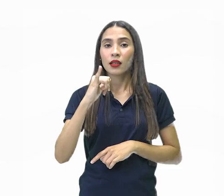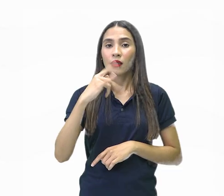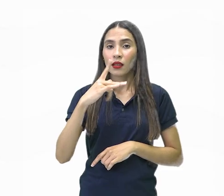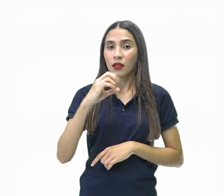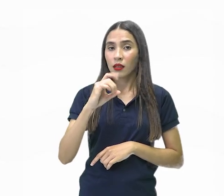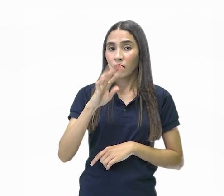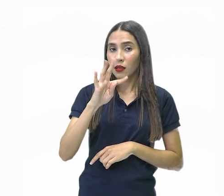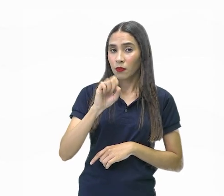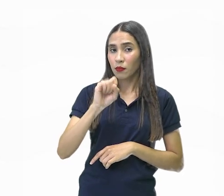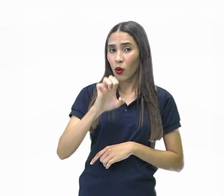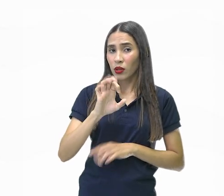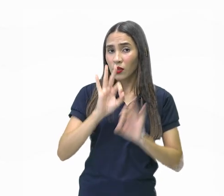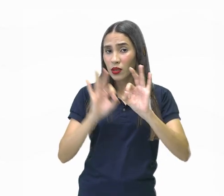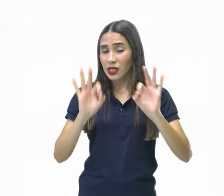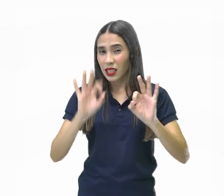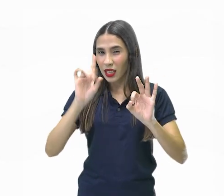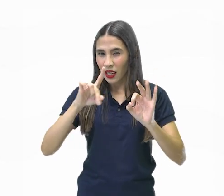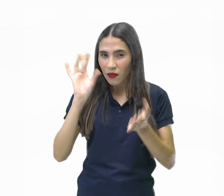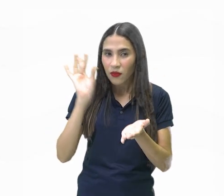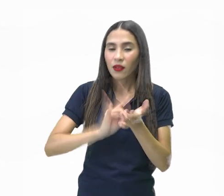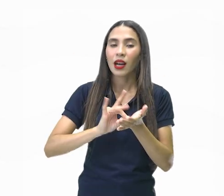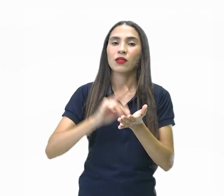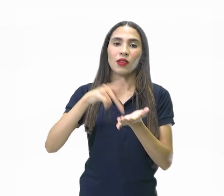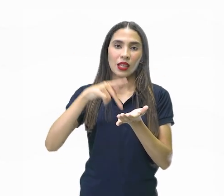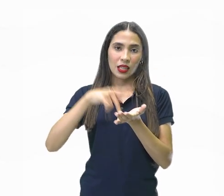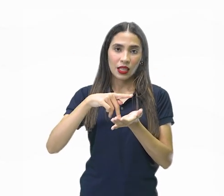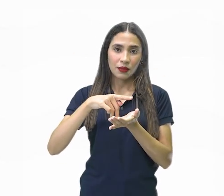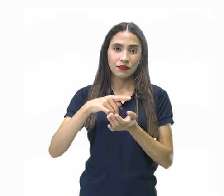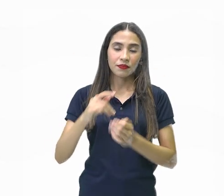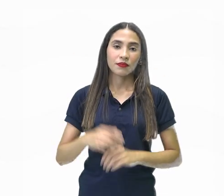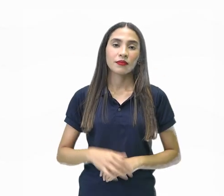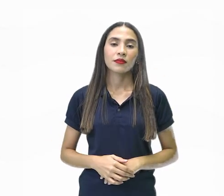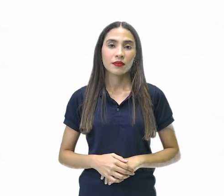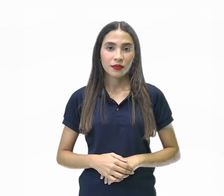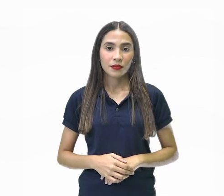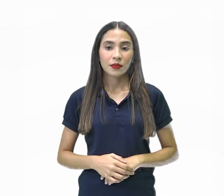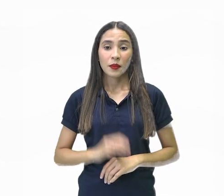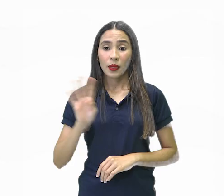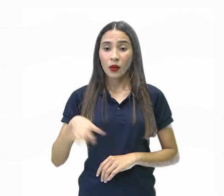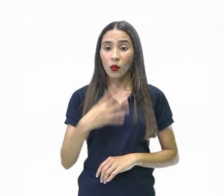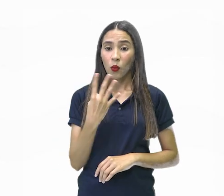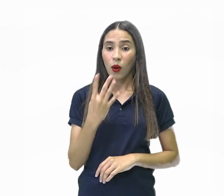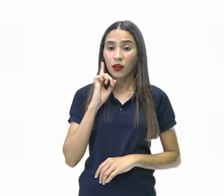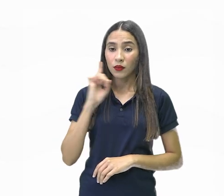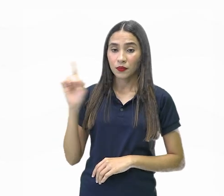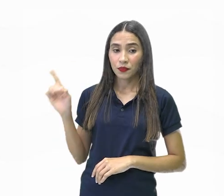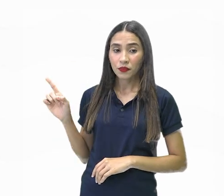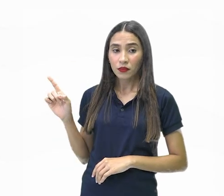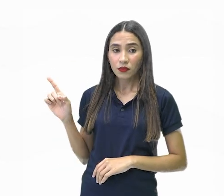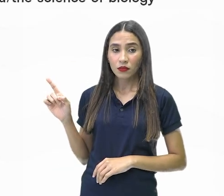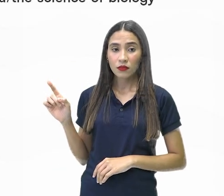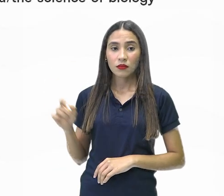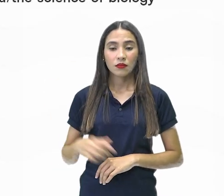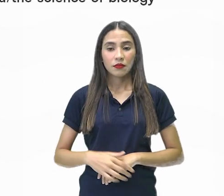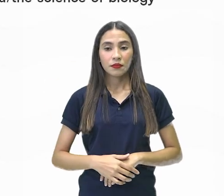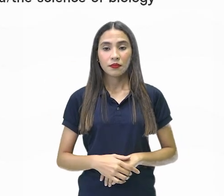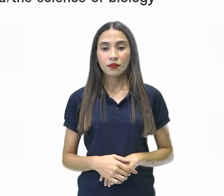hipótese elaborada, ela realmente é verdadeira. O quarto passo,